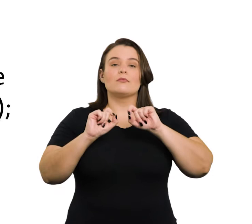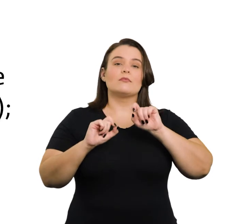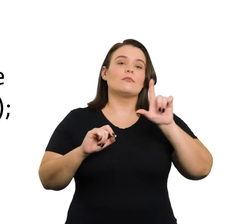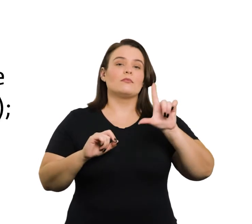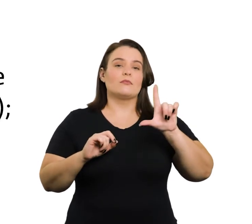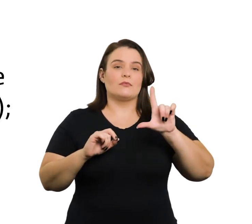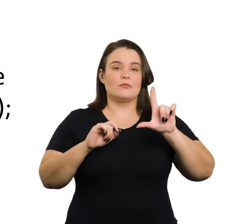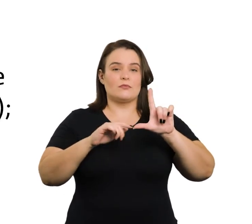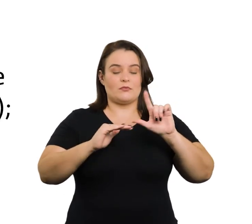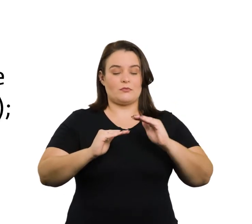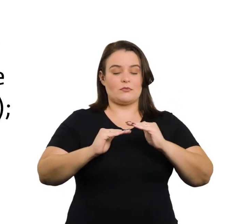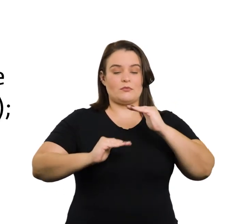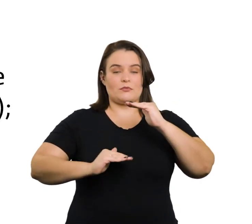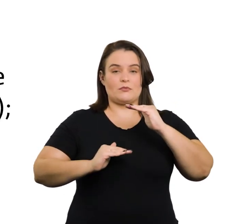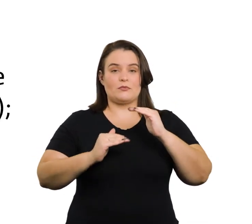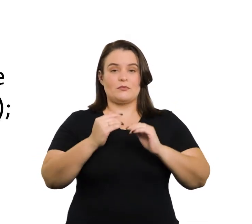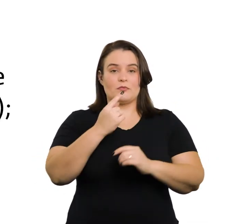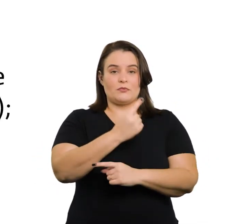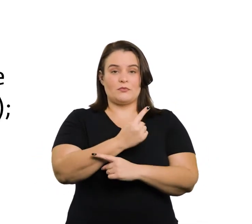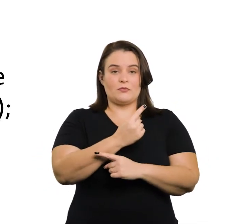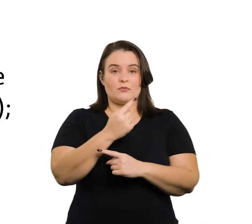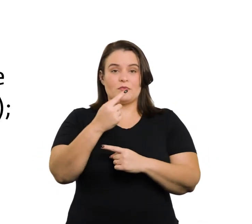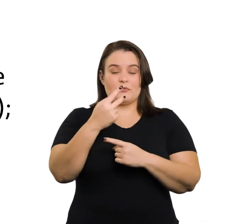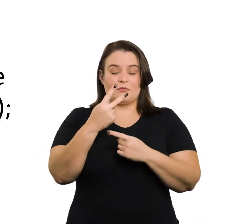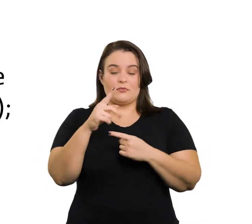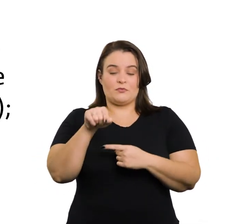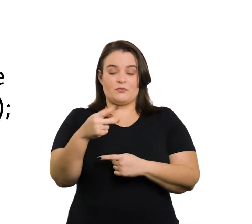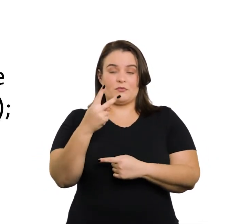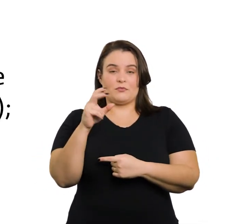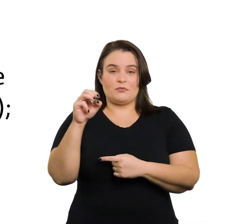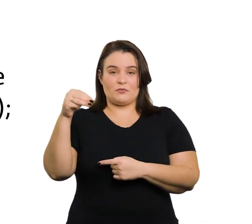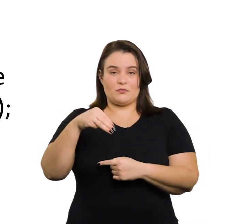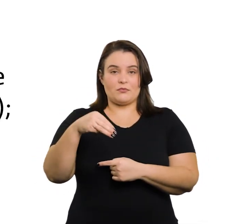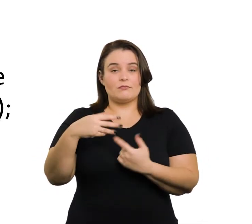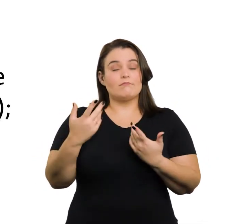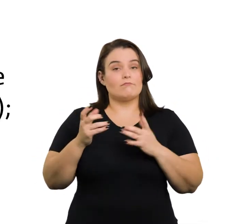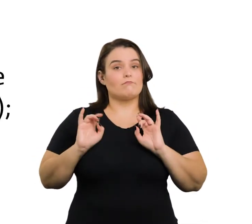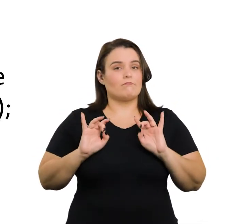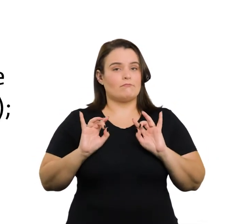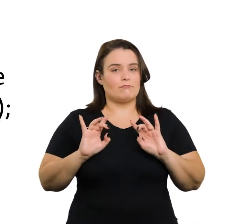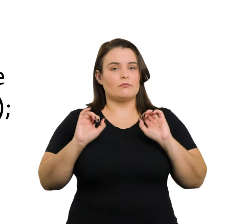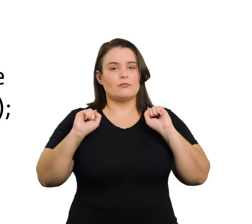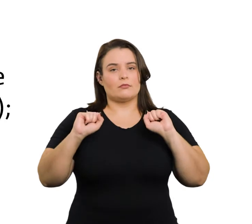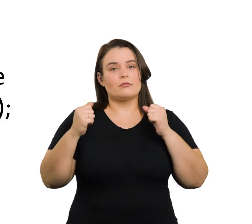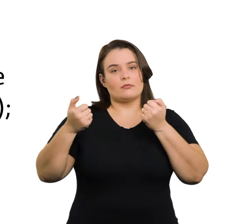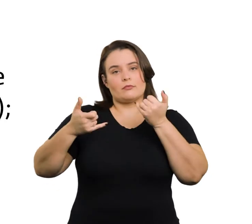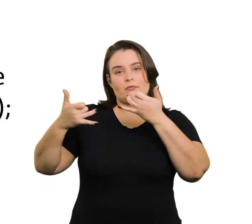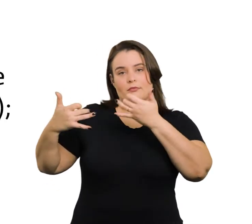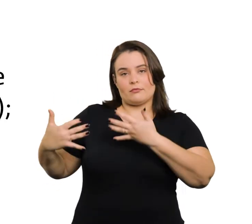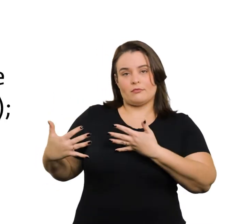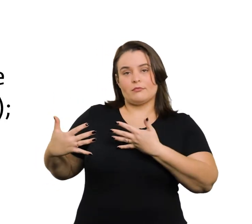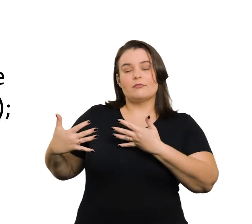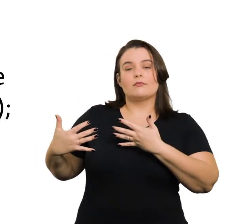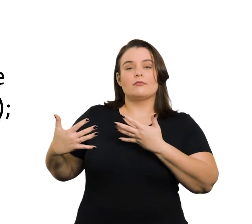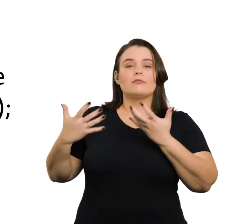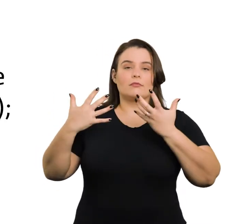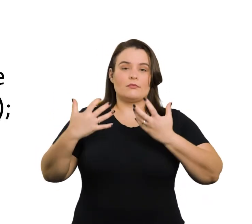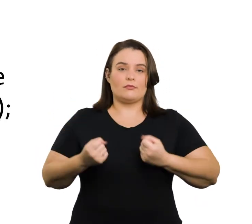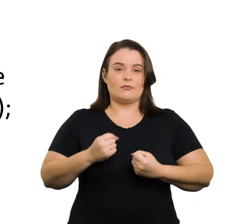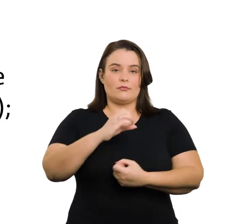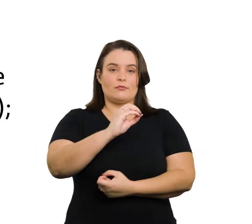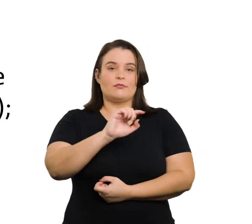do rebaixamento, por 1,20 metros. Em casos excepcionais, desde que